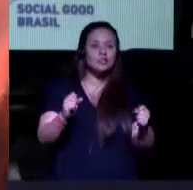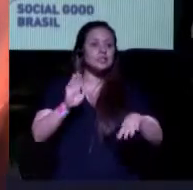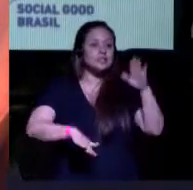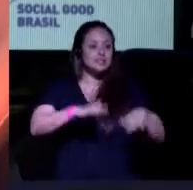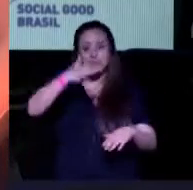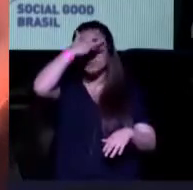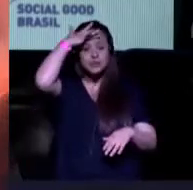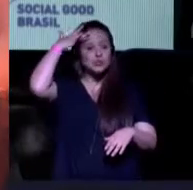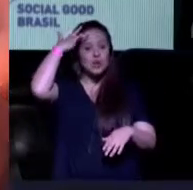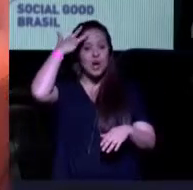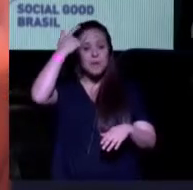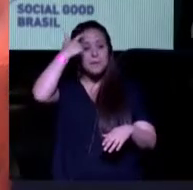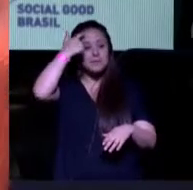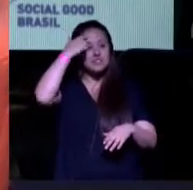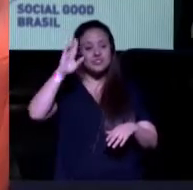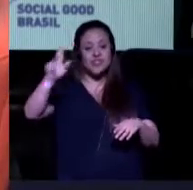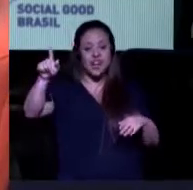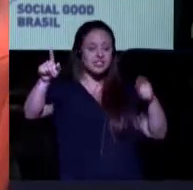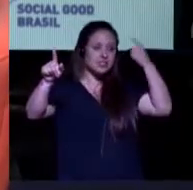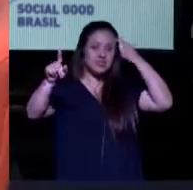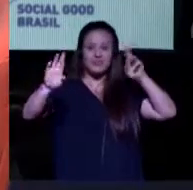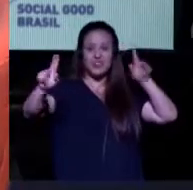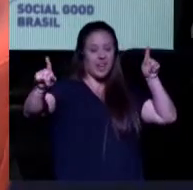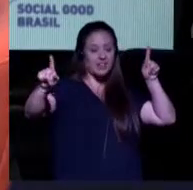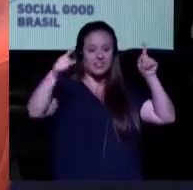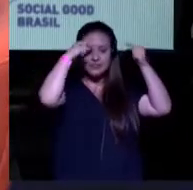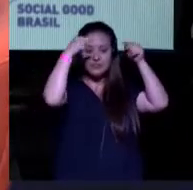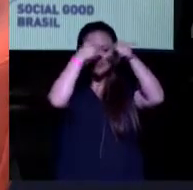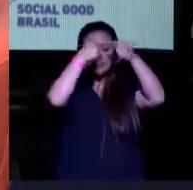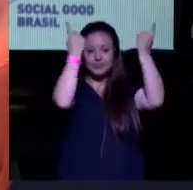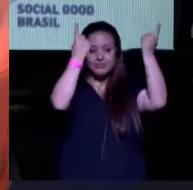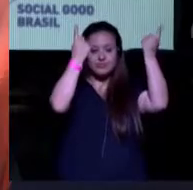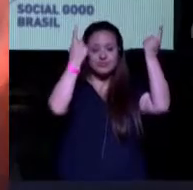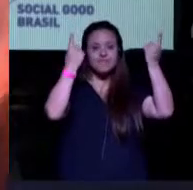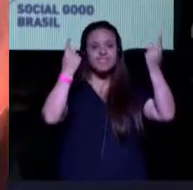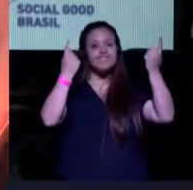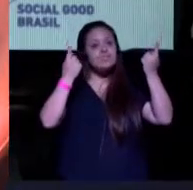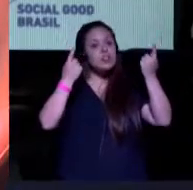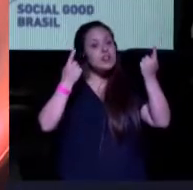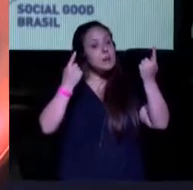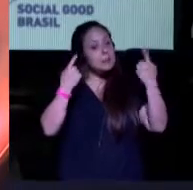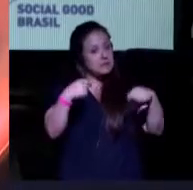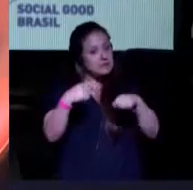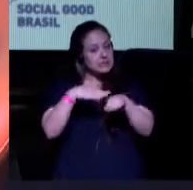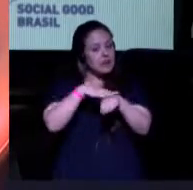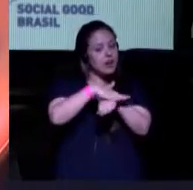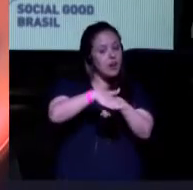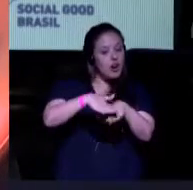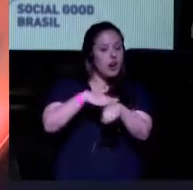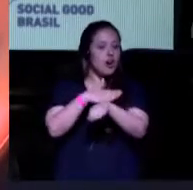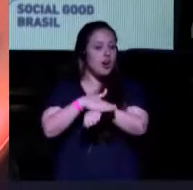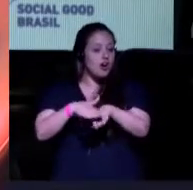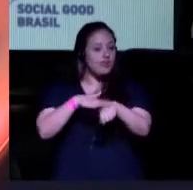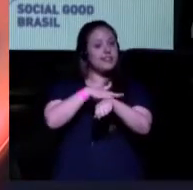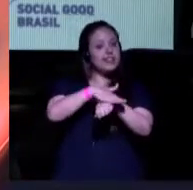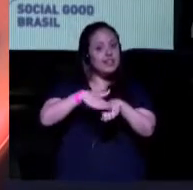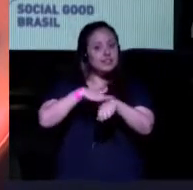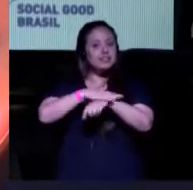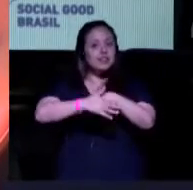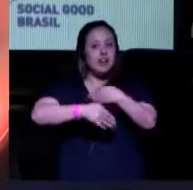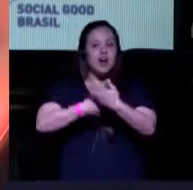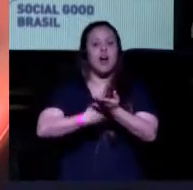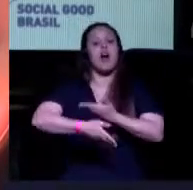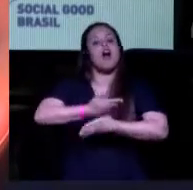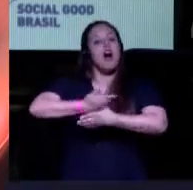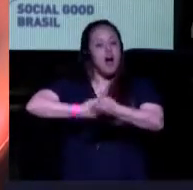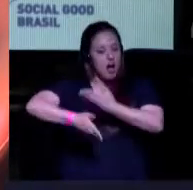então existe muitos lugares as conversas podem acontecer nós também compartilhamos com o laboratório do futuro do trabalho